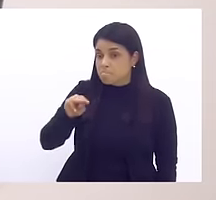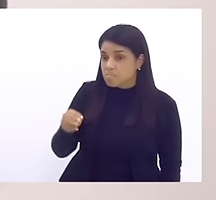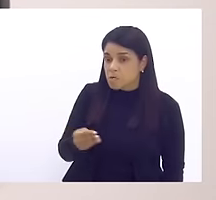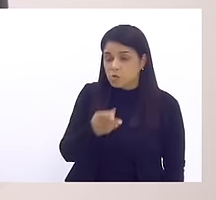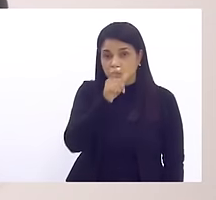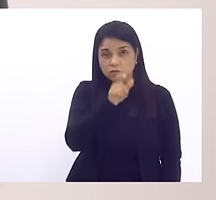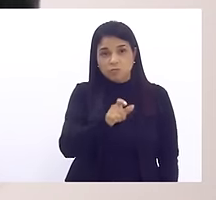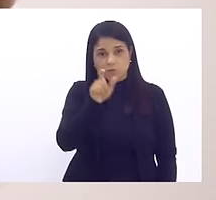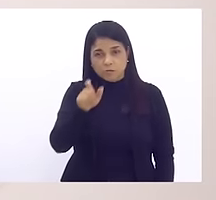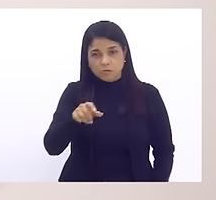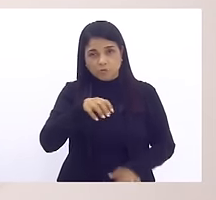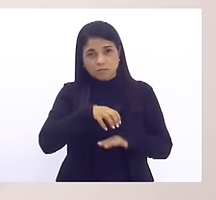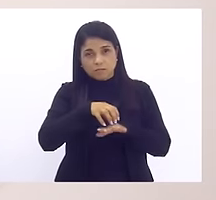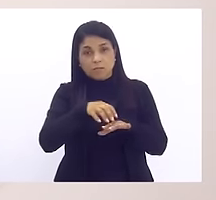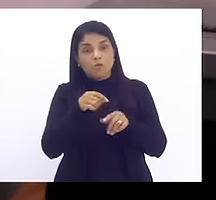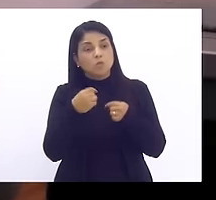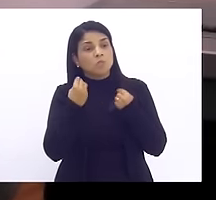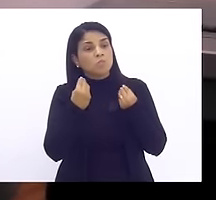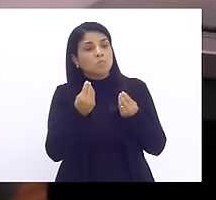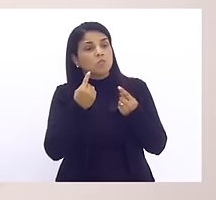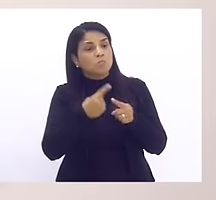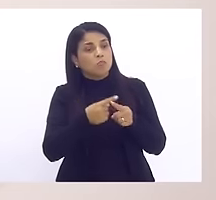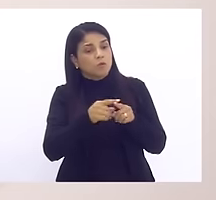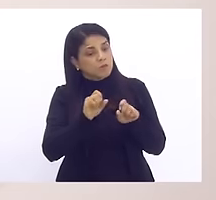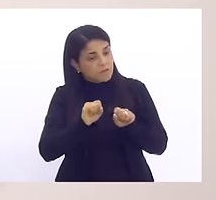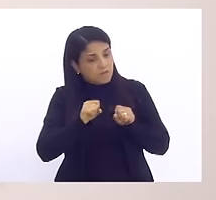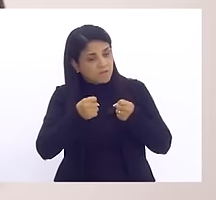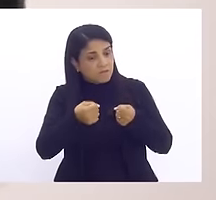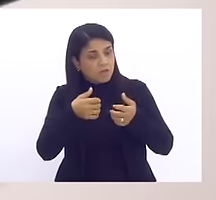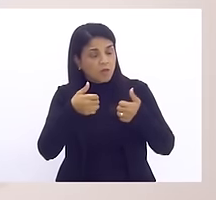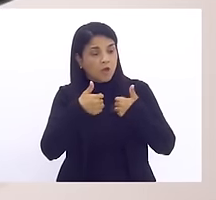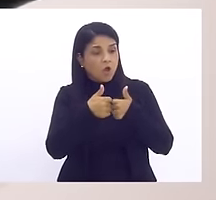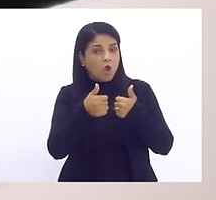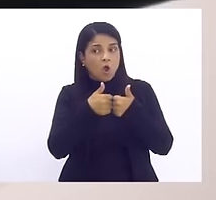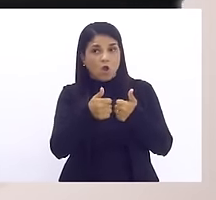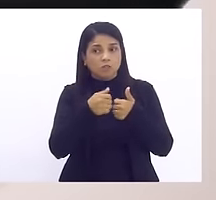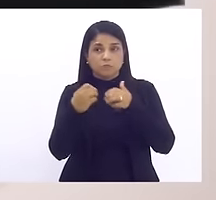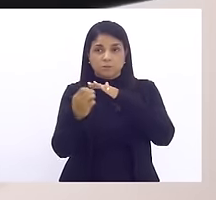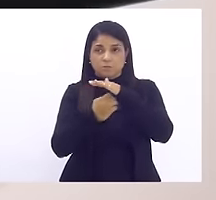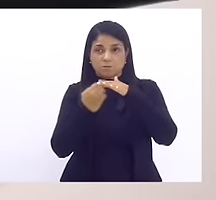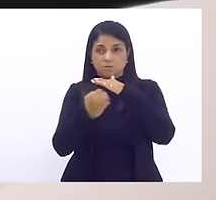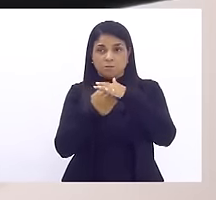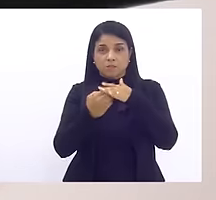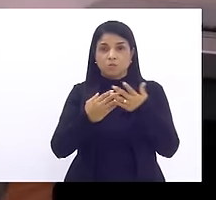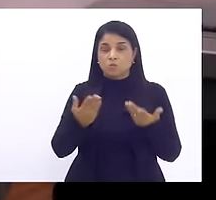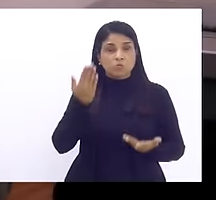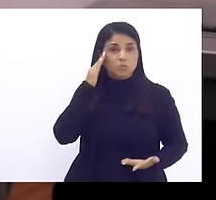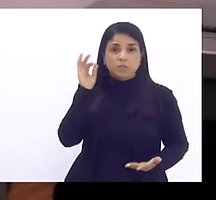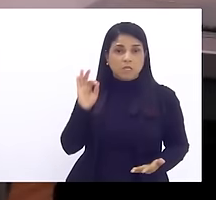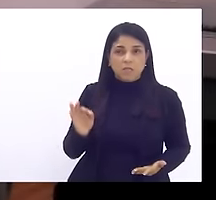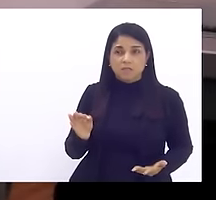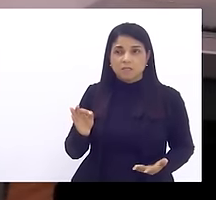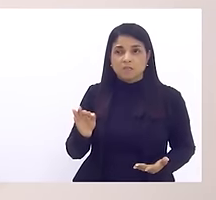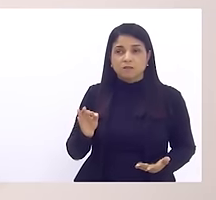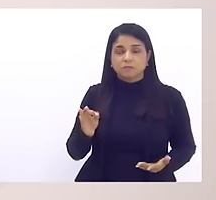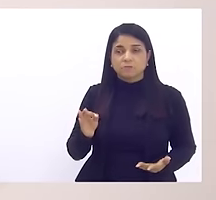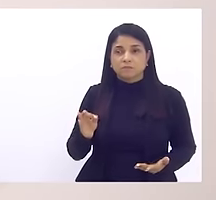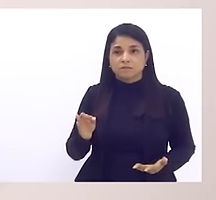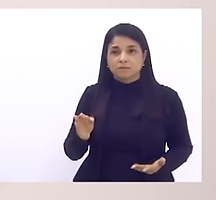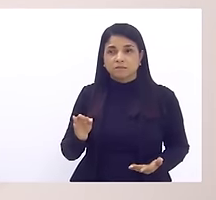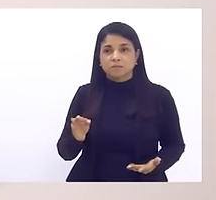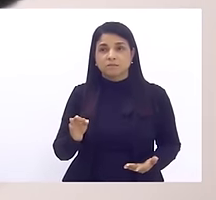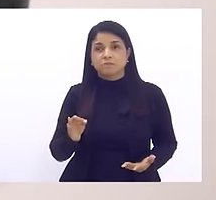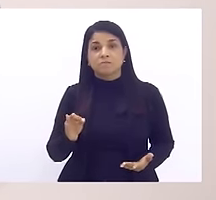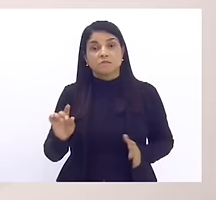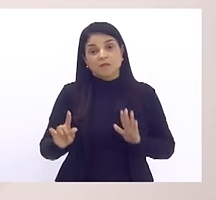defende tanto as empresas de ônibus não não é só falar nas empresas de ônibus que você Ah mano tô te entendendo por favor depois de eu escutar você